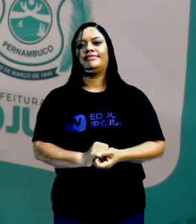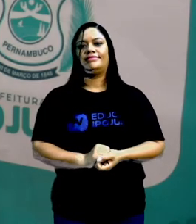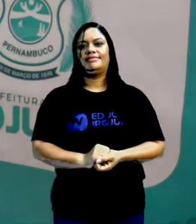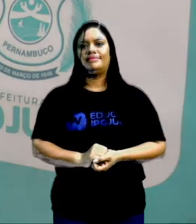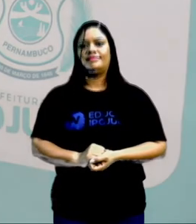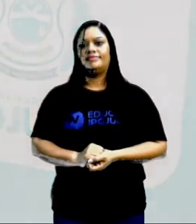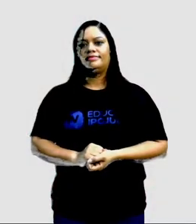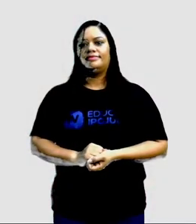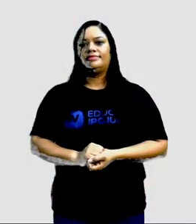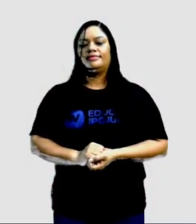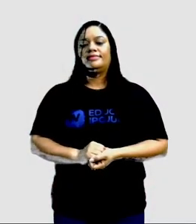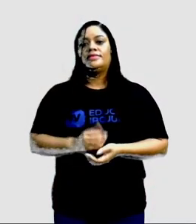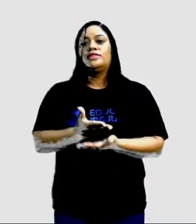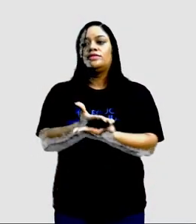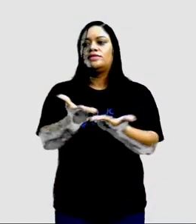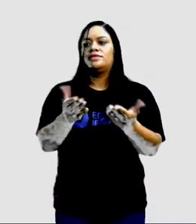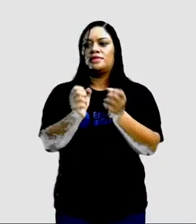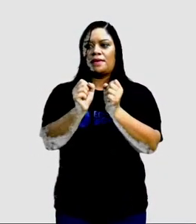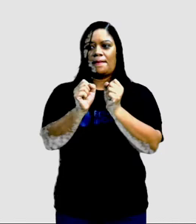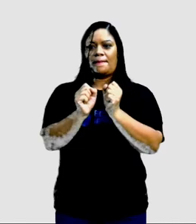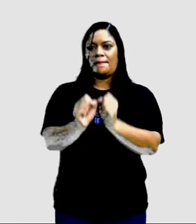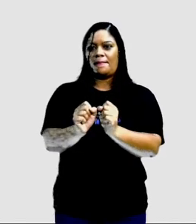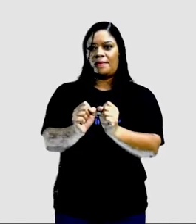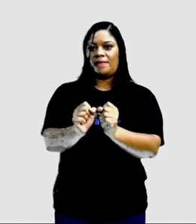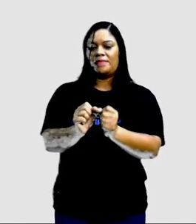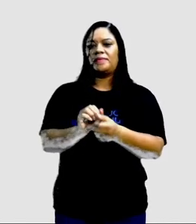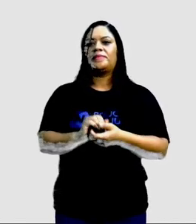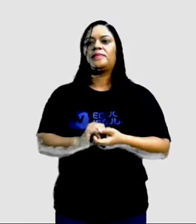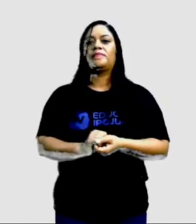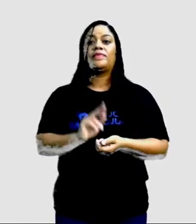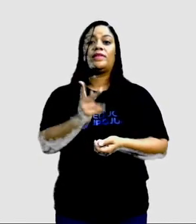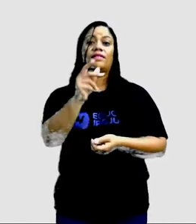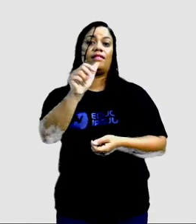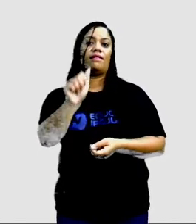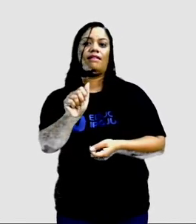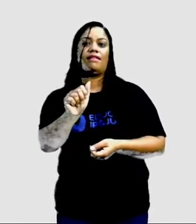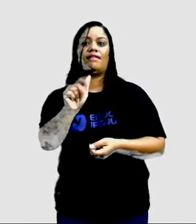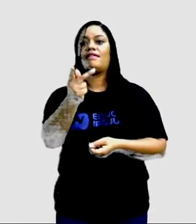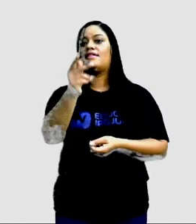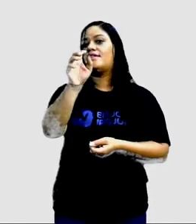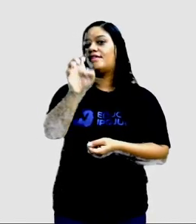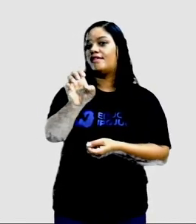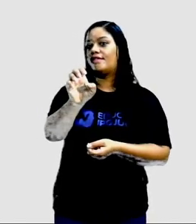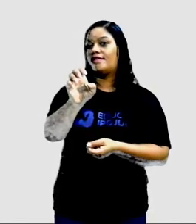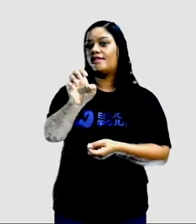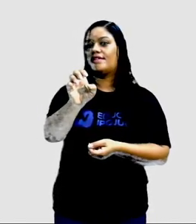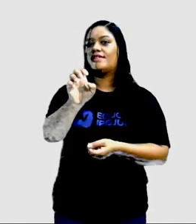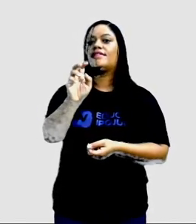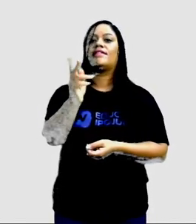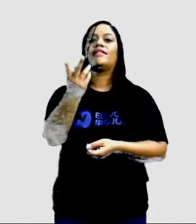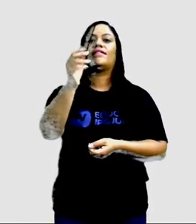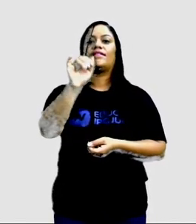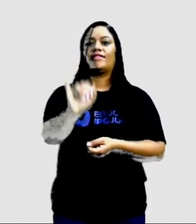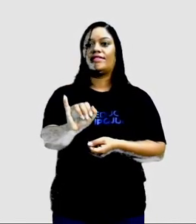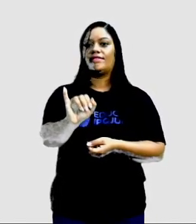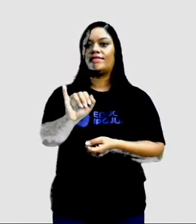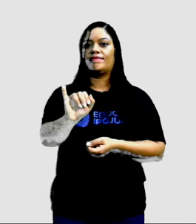Então, vocês podem pesquisar com a letra A, com H-A, H-E,